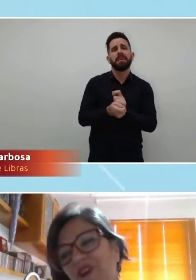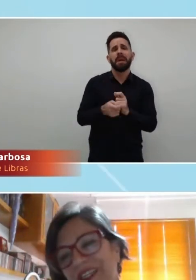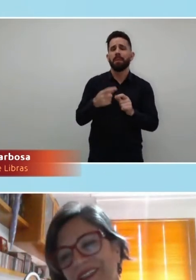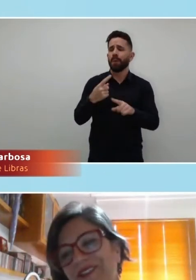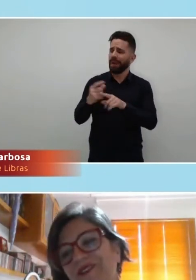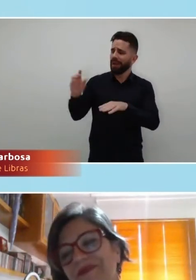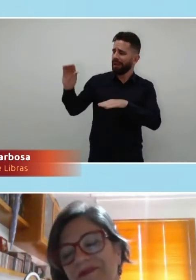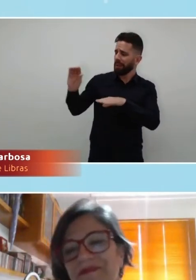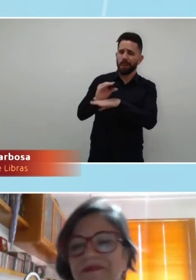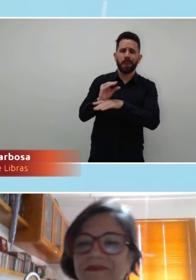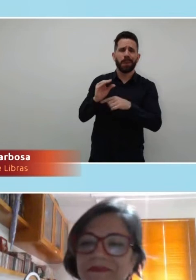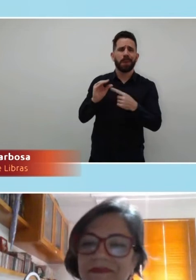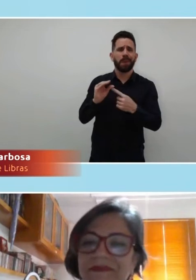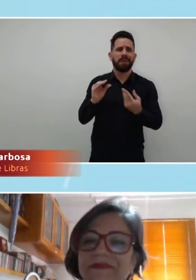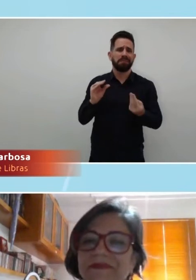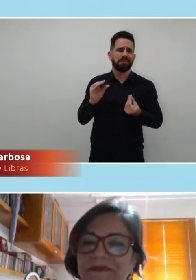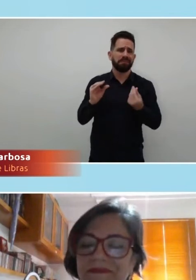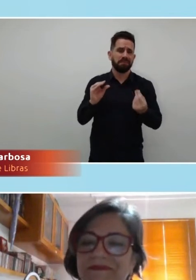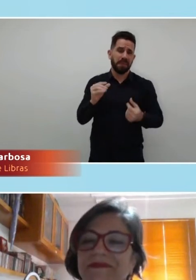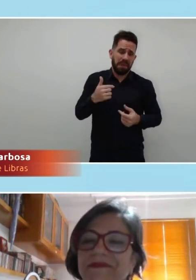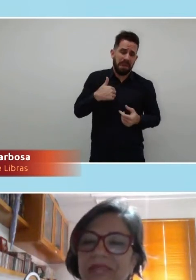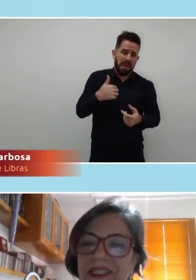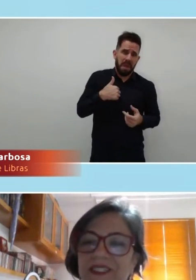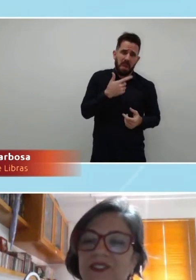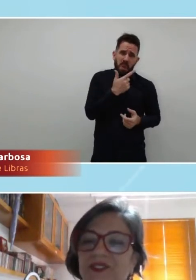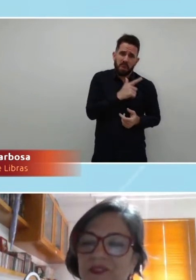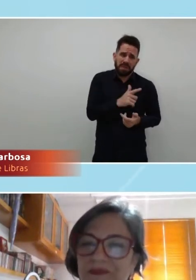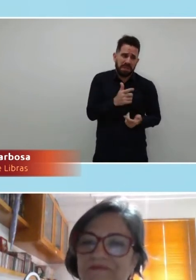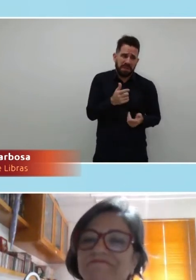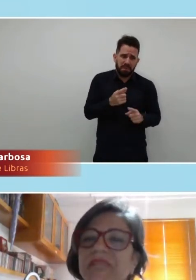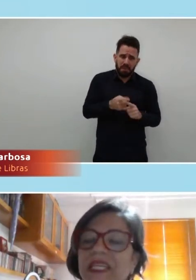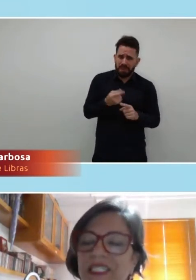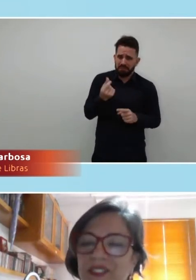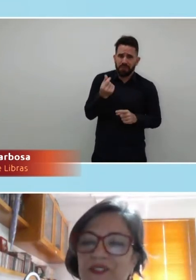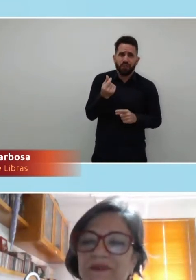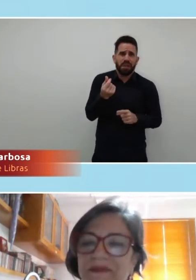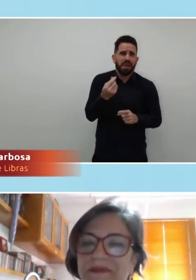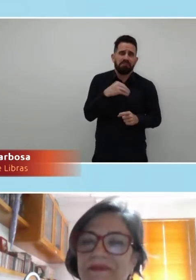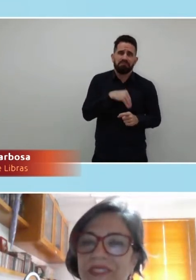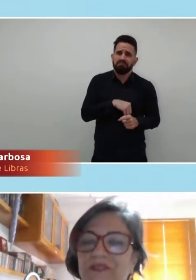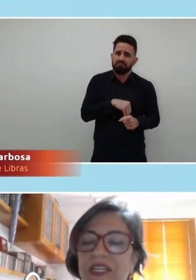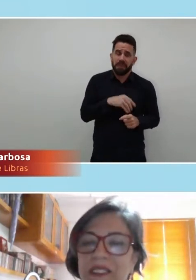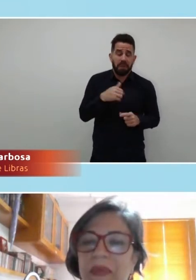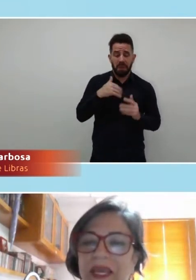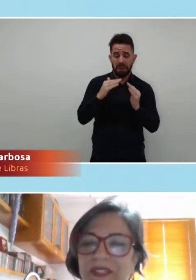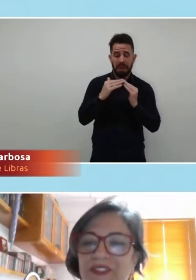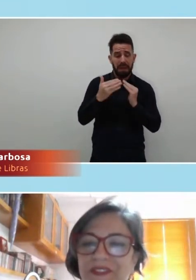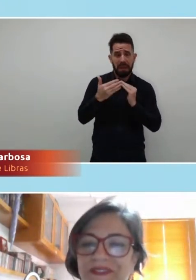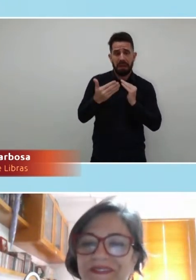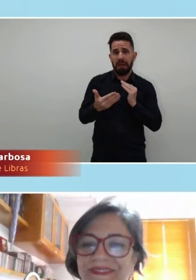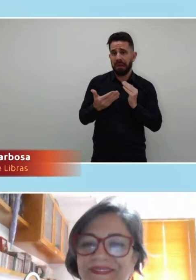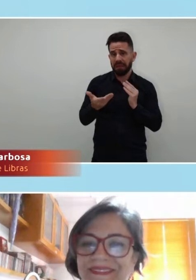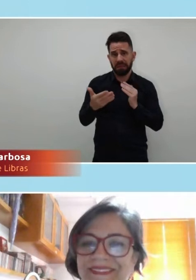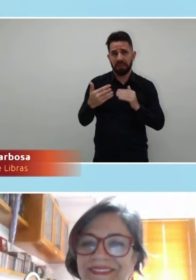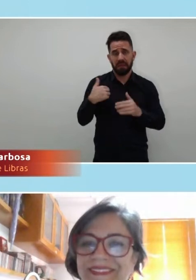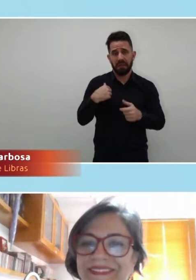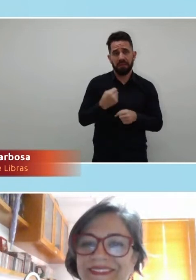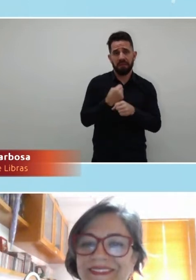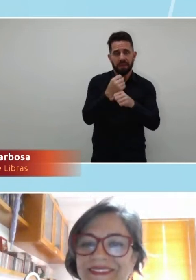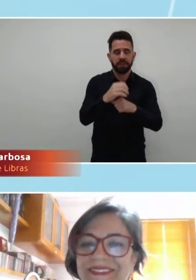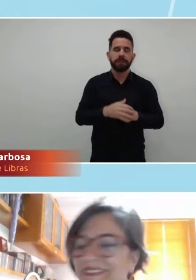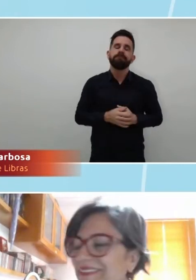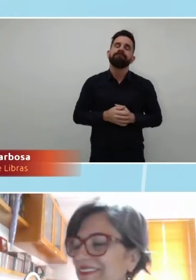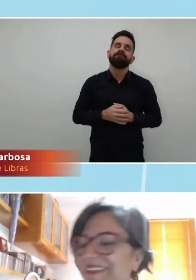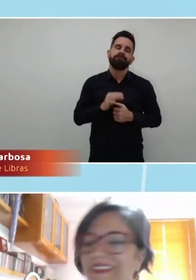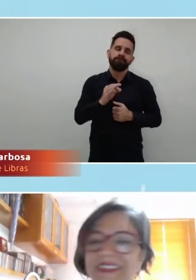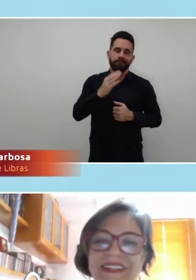a calçada do jeito que consegue, com o material que consegue. Infelizmente, né, professora? Infelizmente. Muito obrigada, viu, Maria